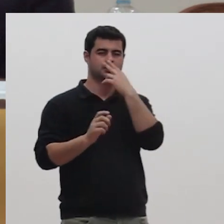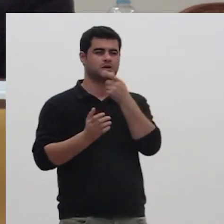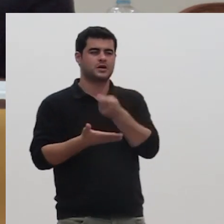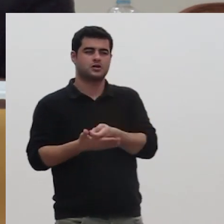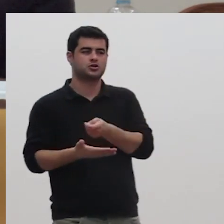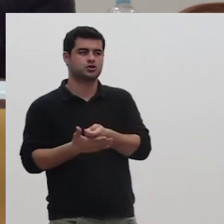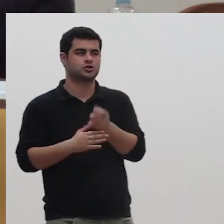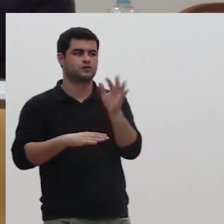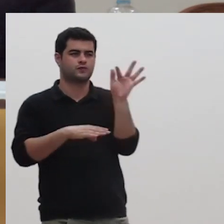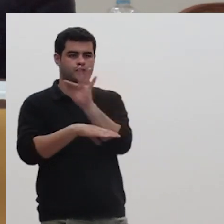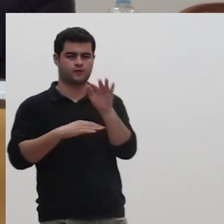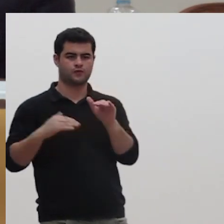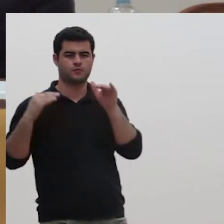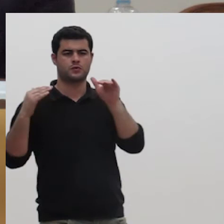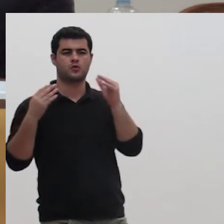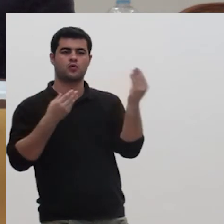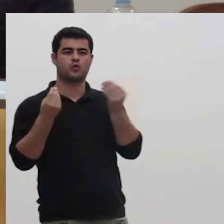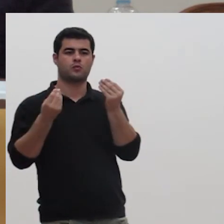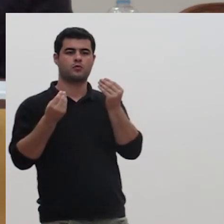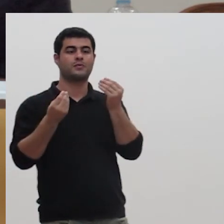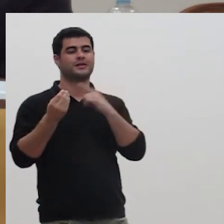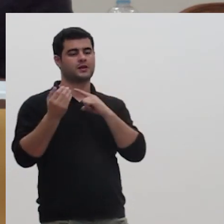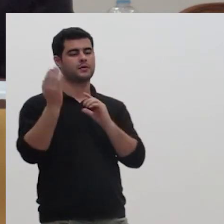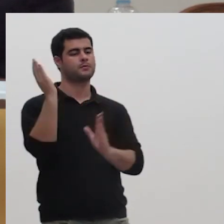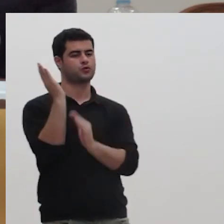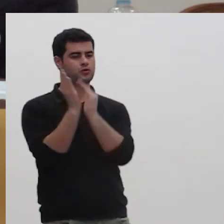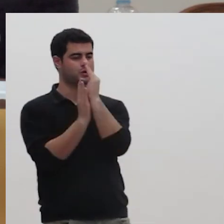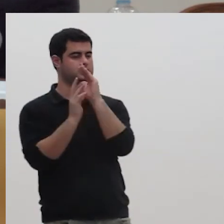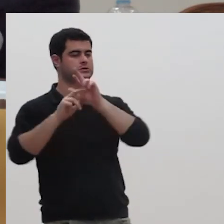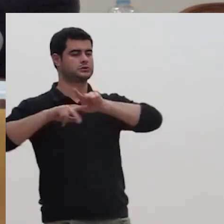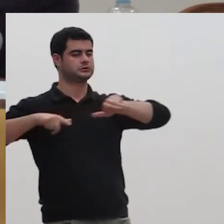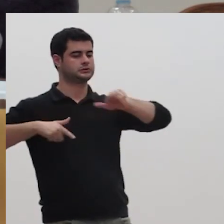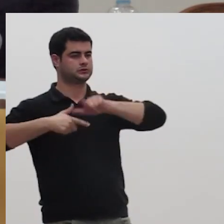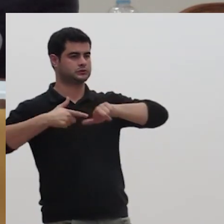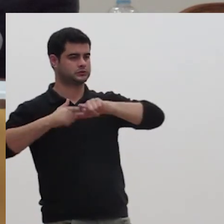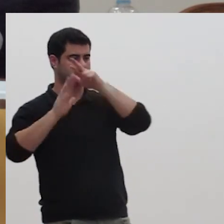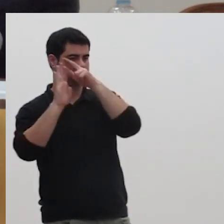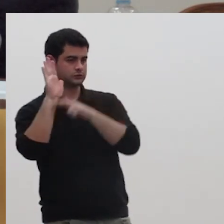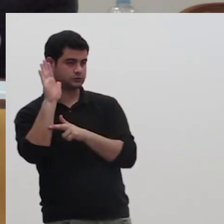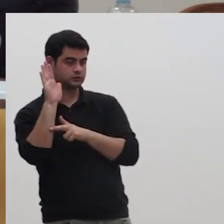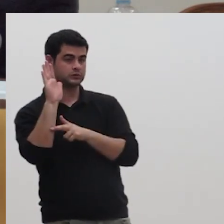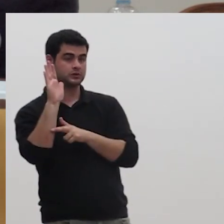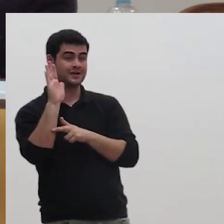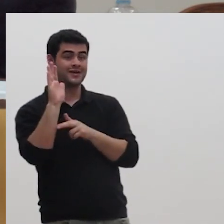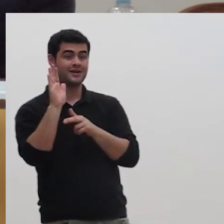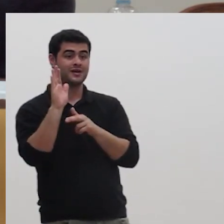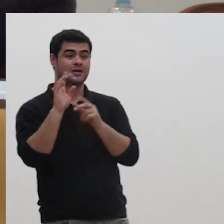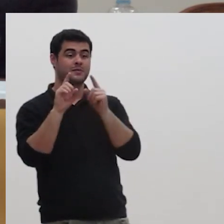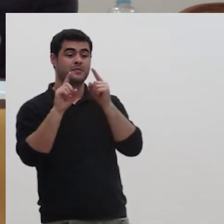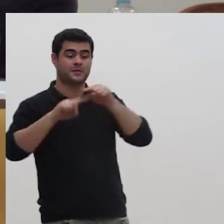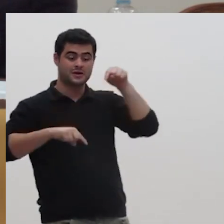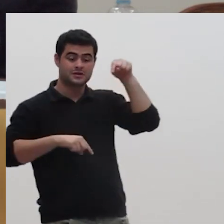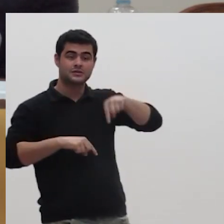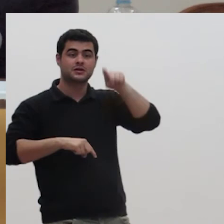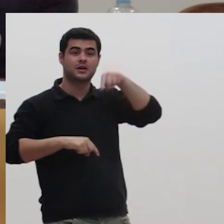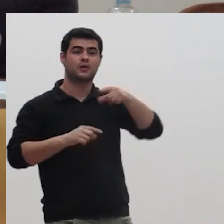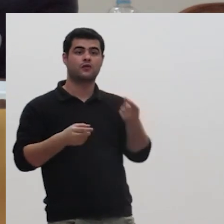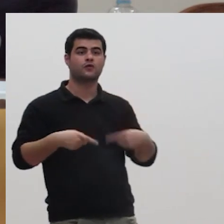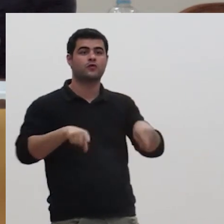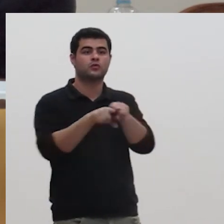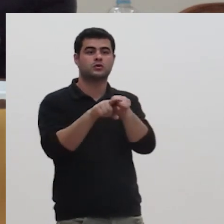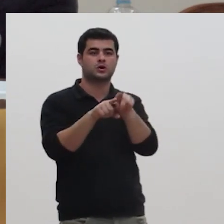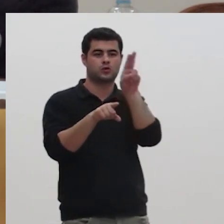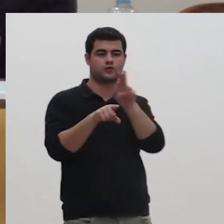Desenvolvimento Institucional, mas é feito de forma burocrática. Essas conferências têm um sentido de movimentar a universidade a voltar a se